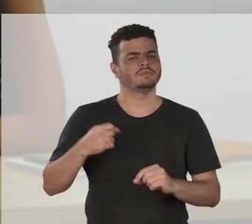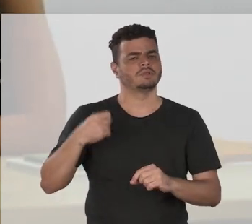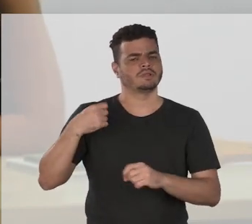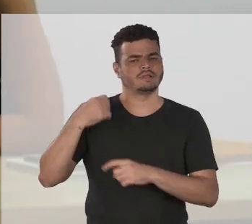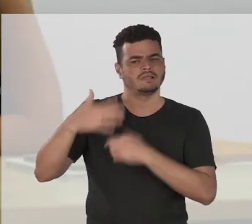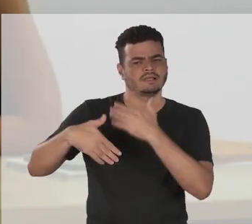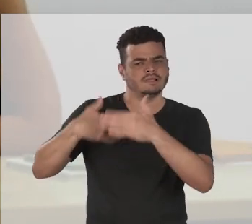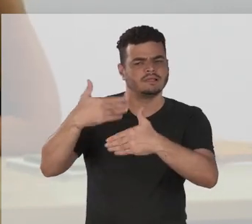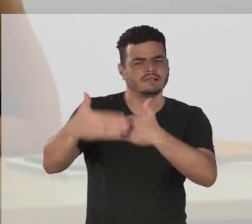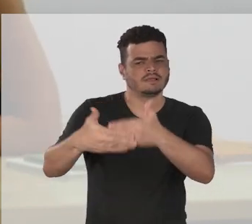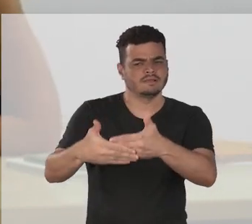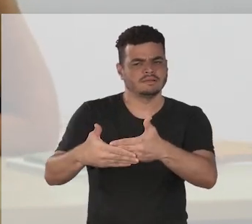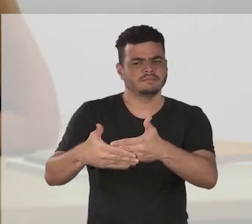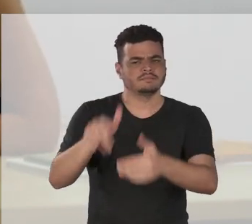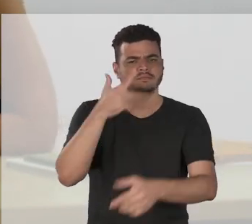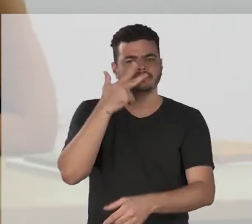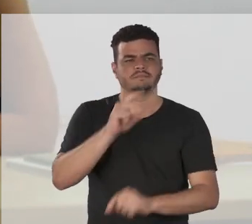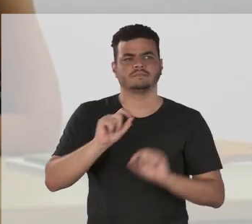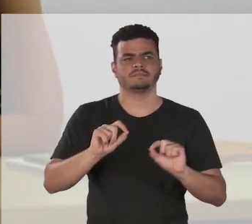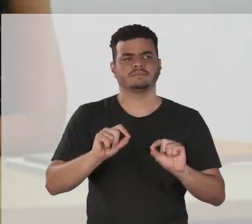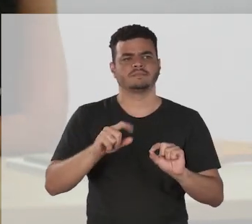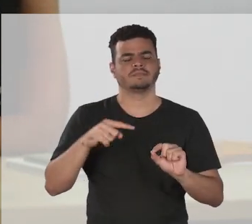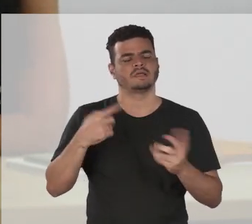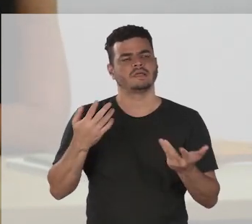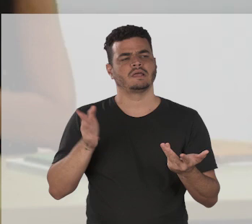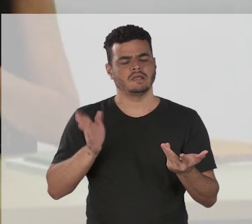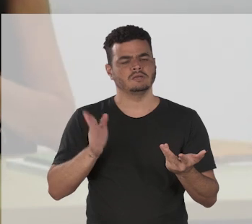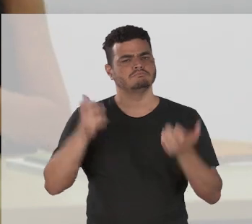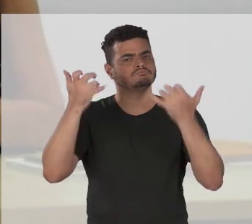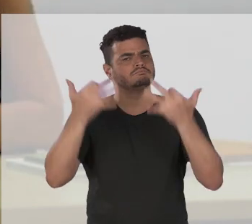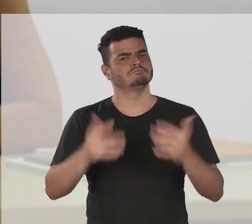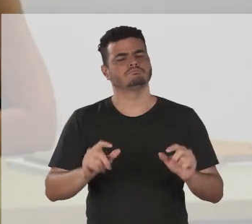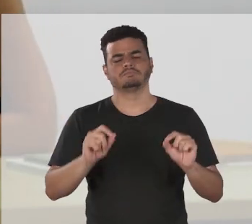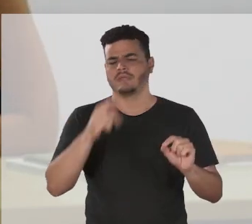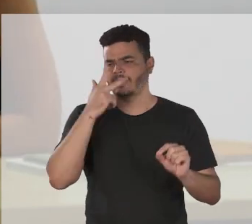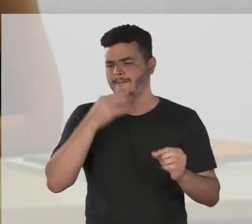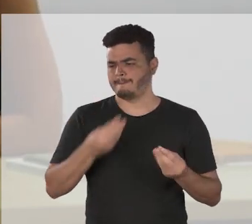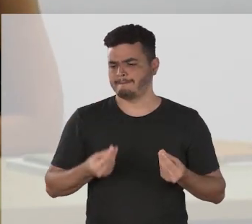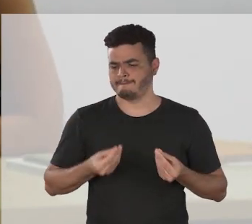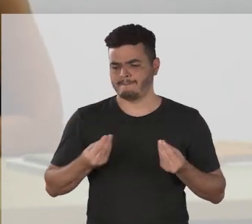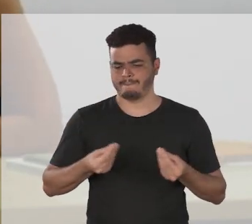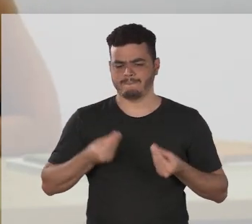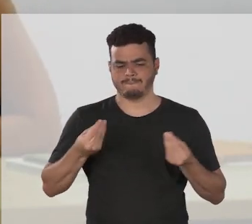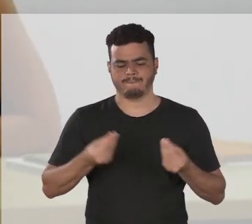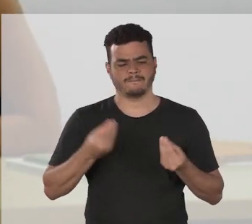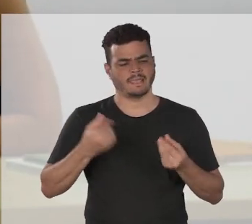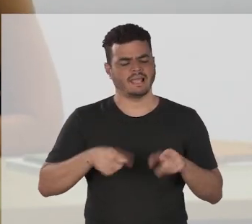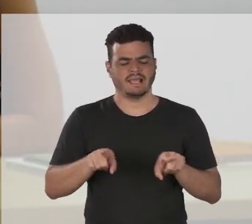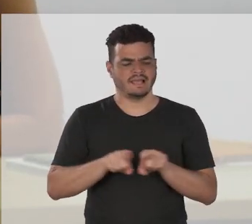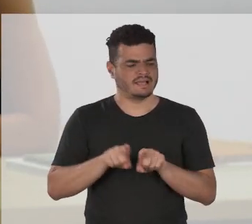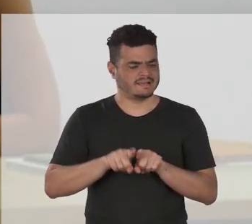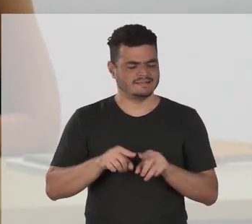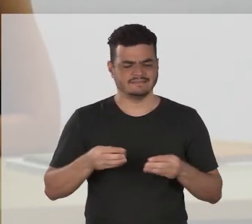um livro, com o tempo parece que se ressalta o nome, o que se ressalta, né? Então